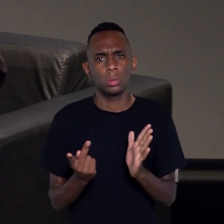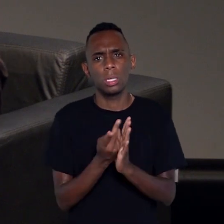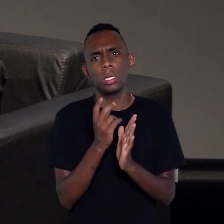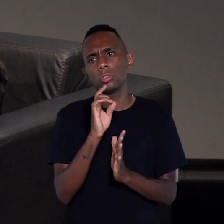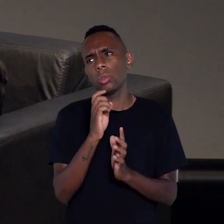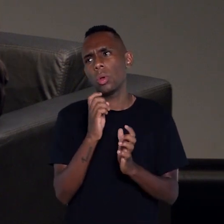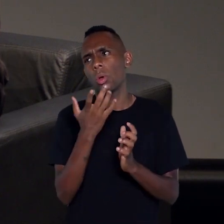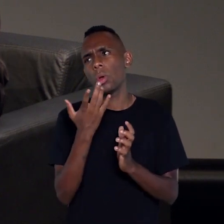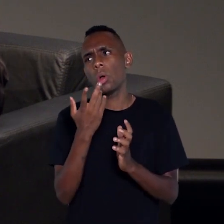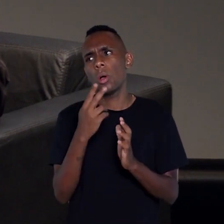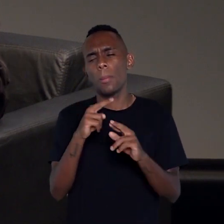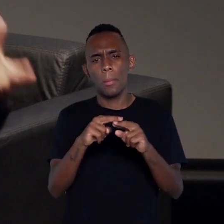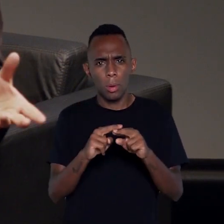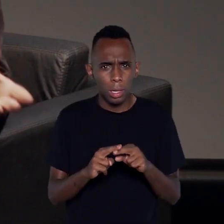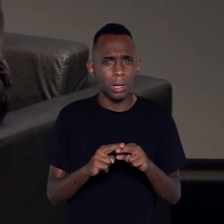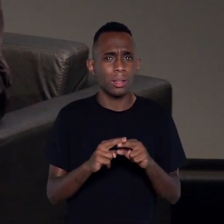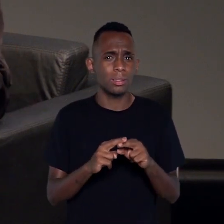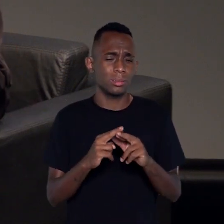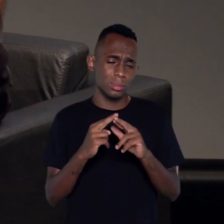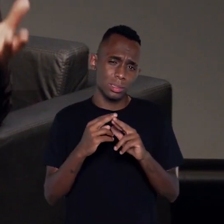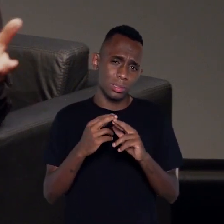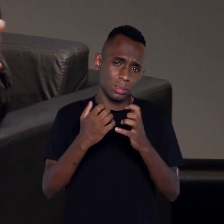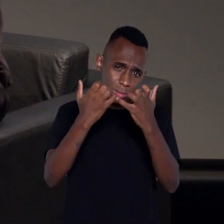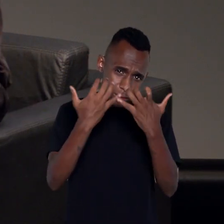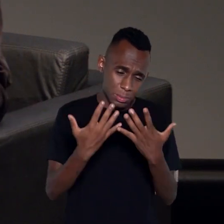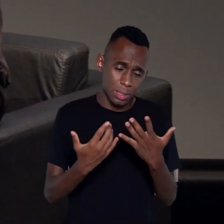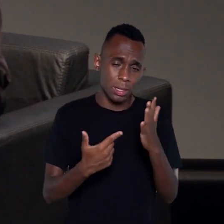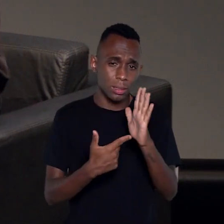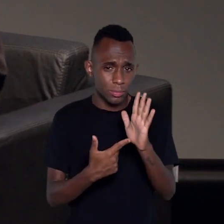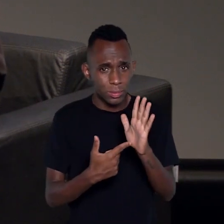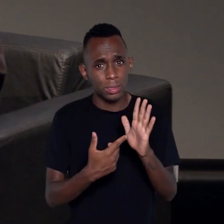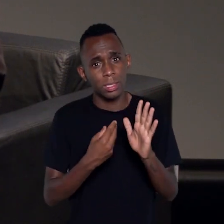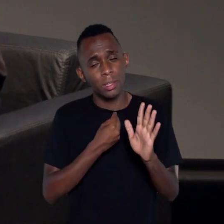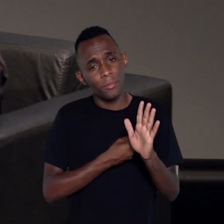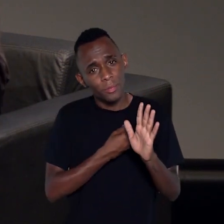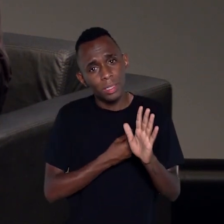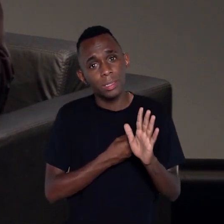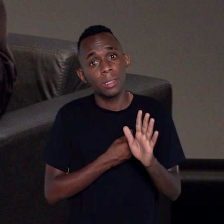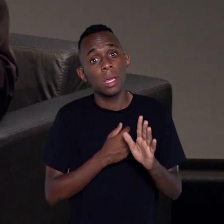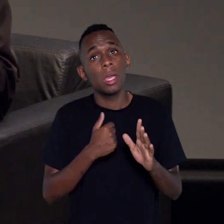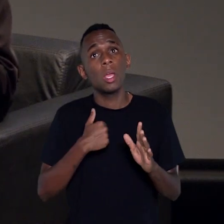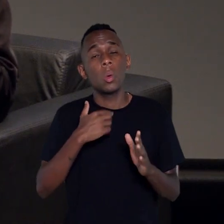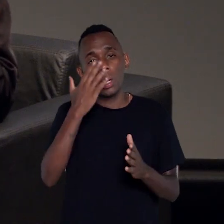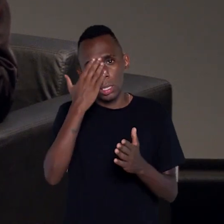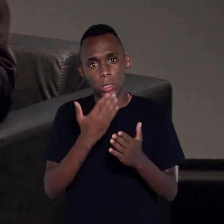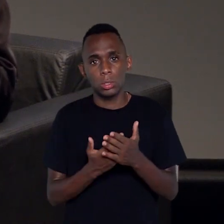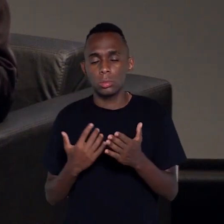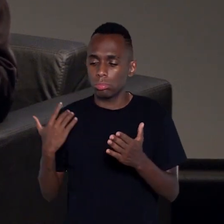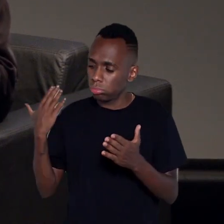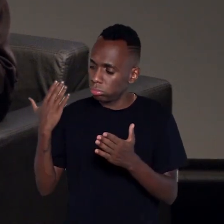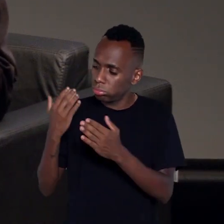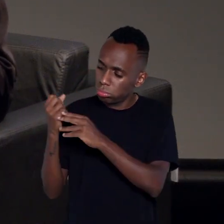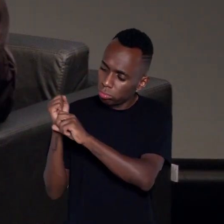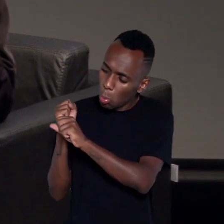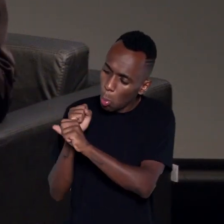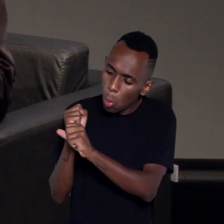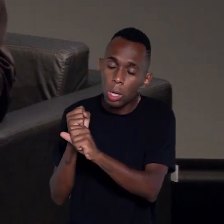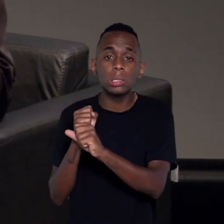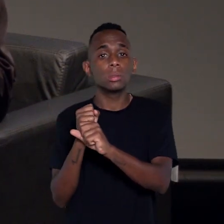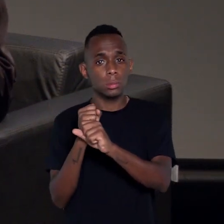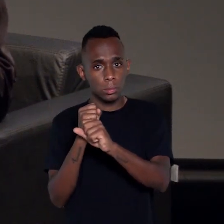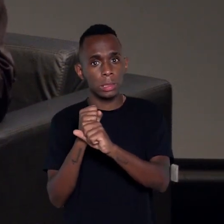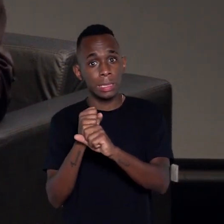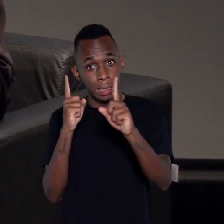coisa, não é explicado só por uma biografia que é publicada, não é explicado dessa maneira. Eu acho que nos últimos anos, por